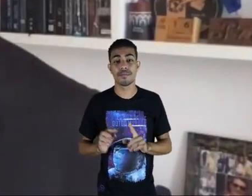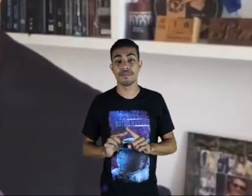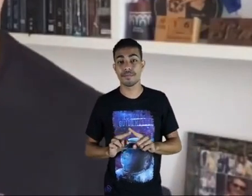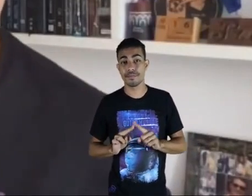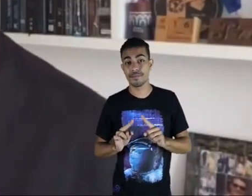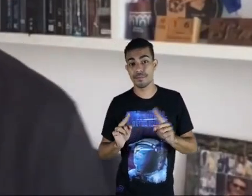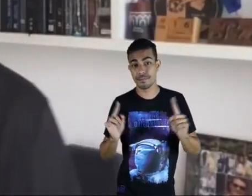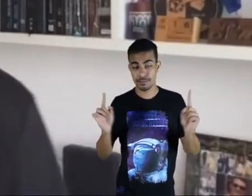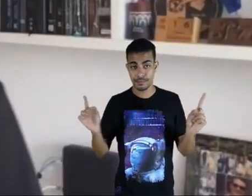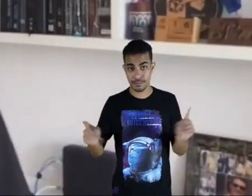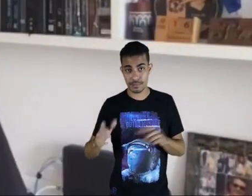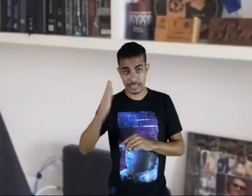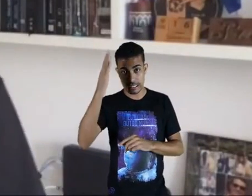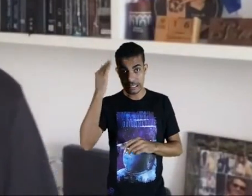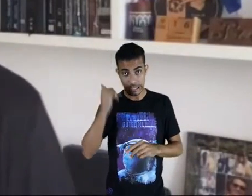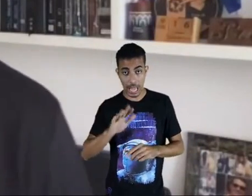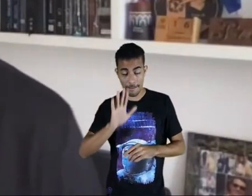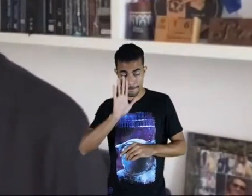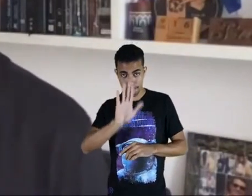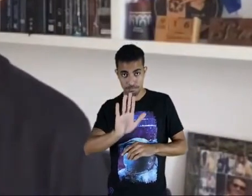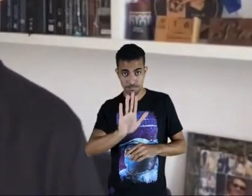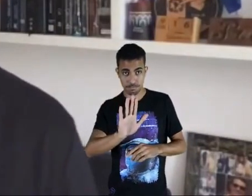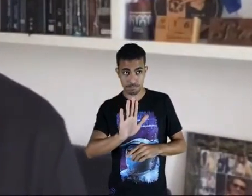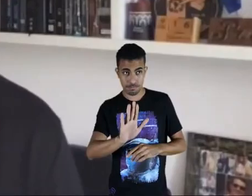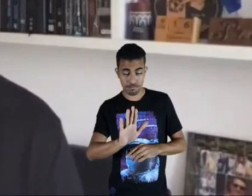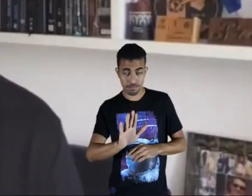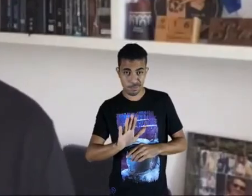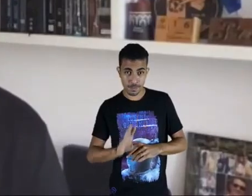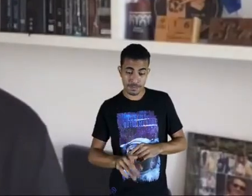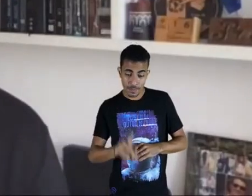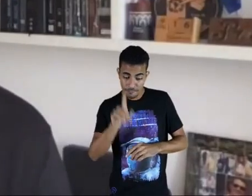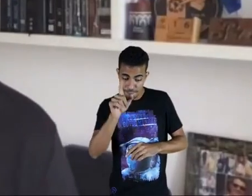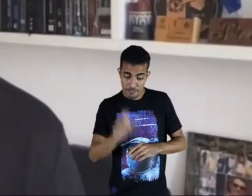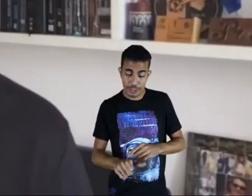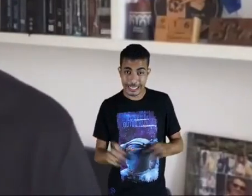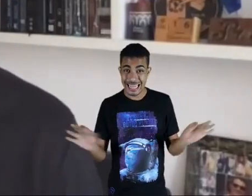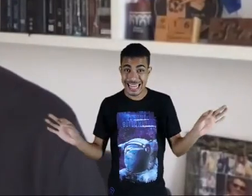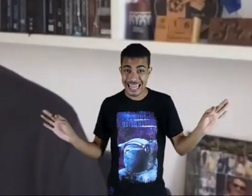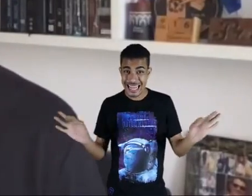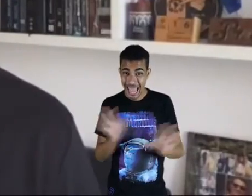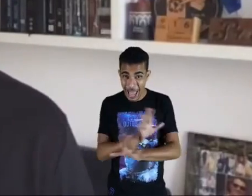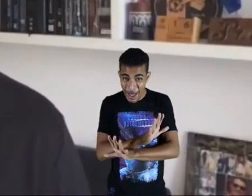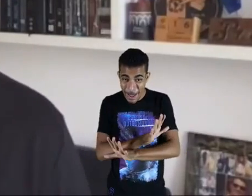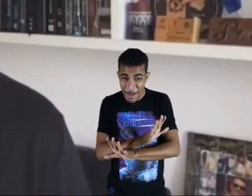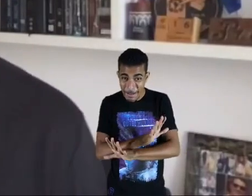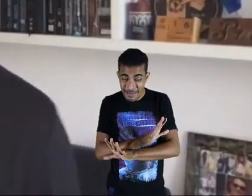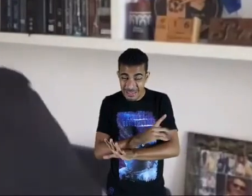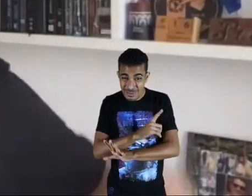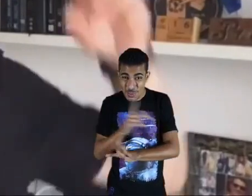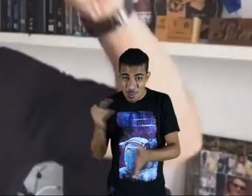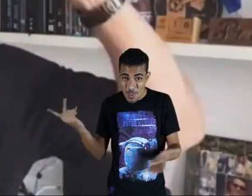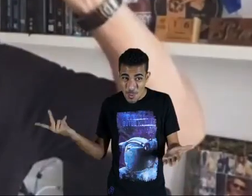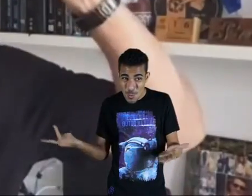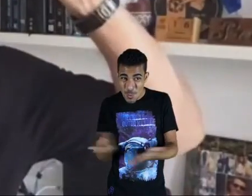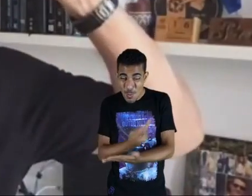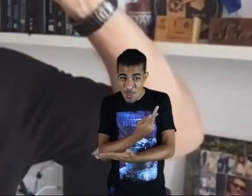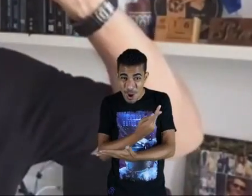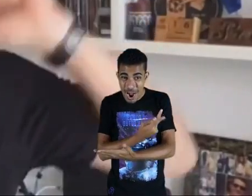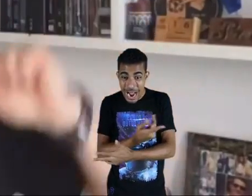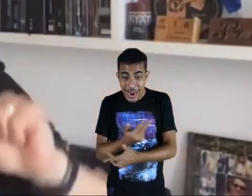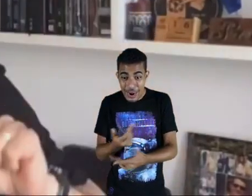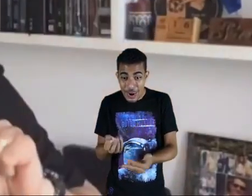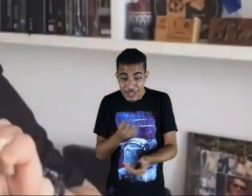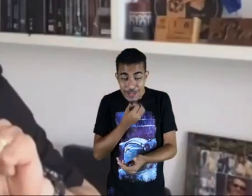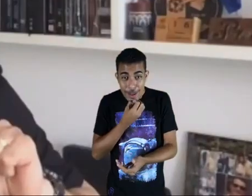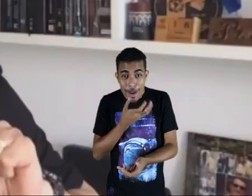Mas saiba de uma coisa: quando você termina de cometer um erro na coisa